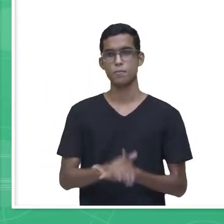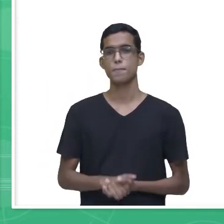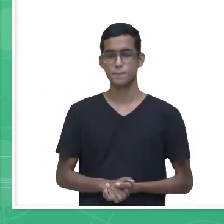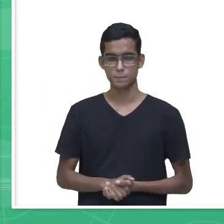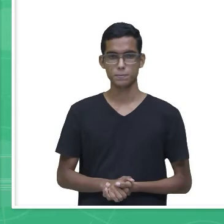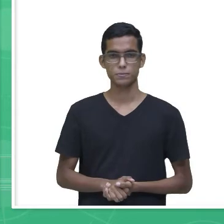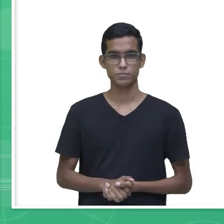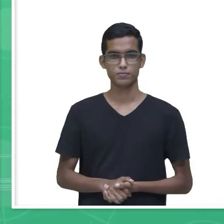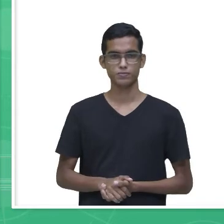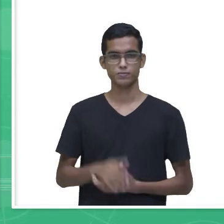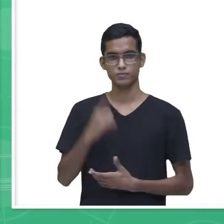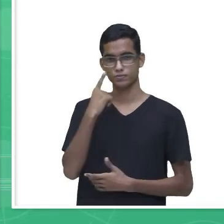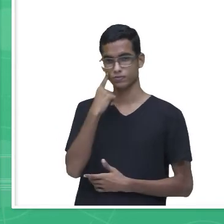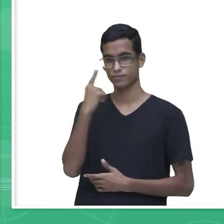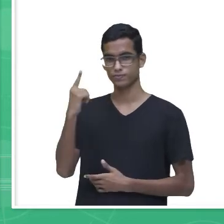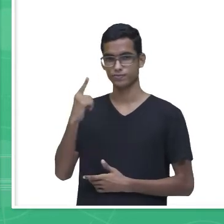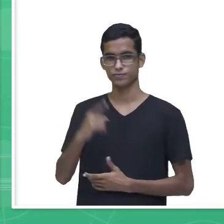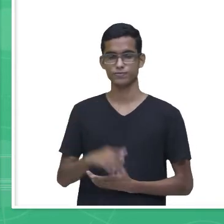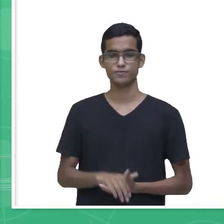lá novamente.